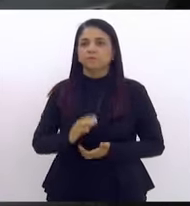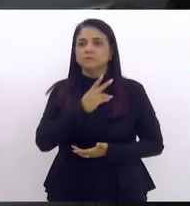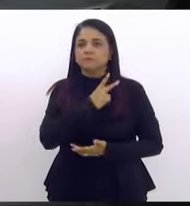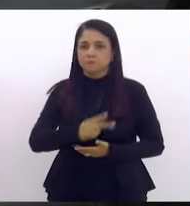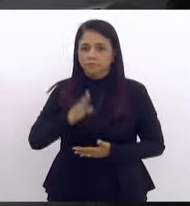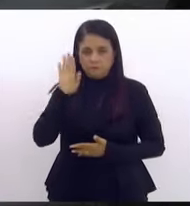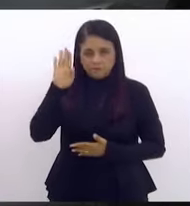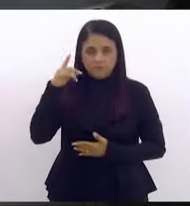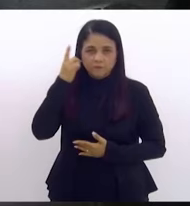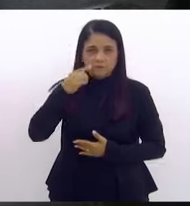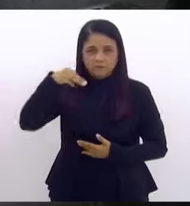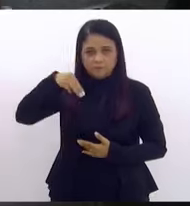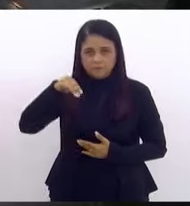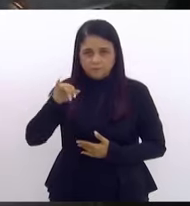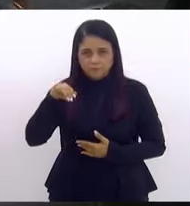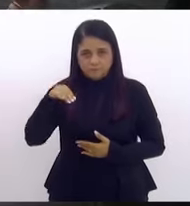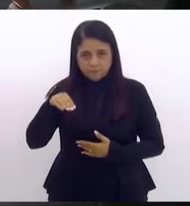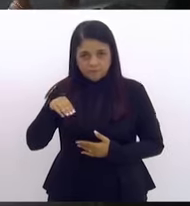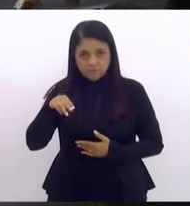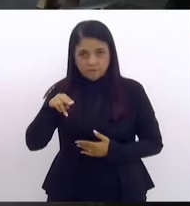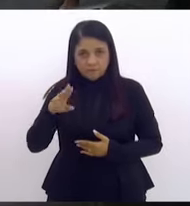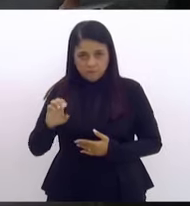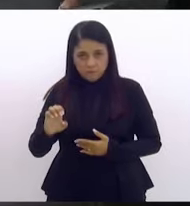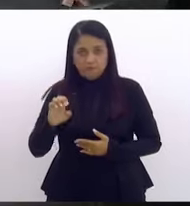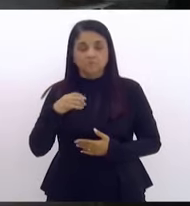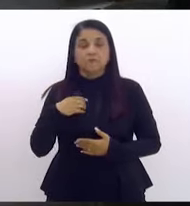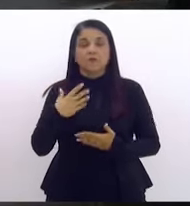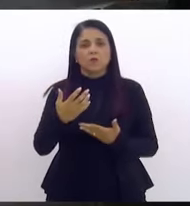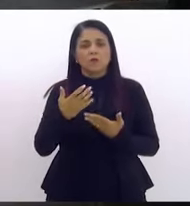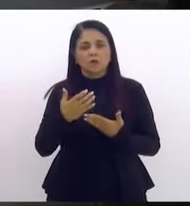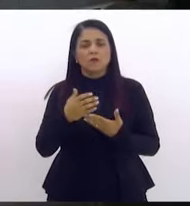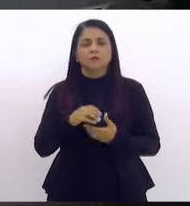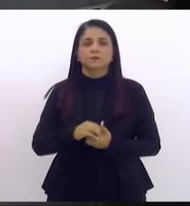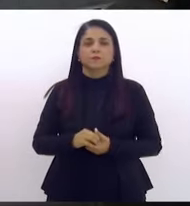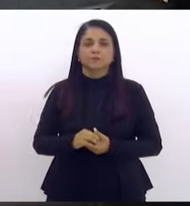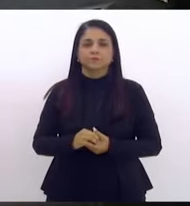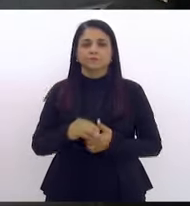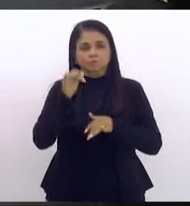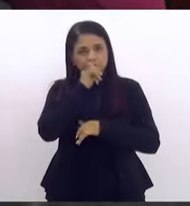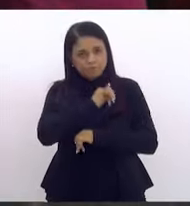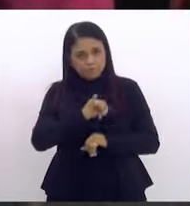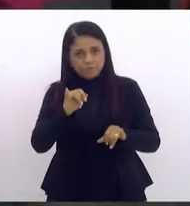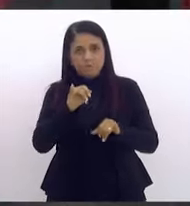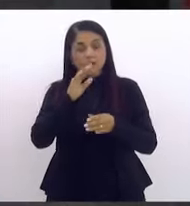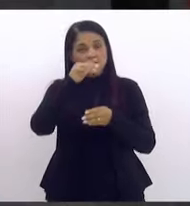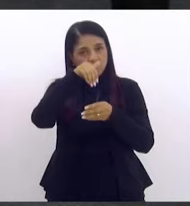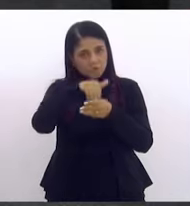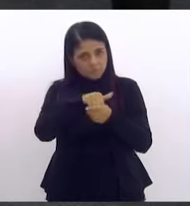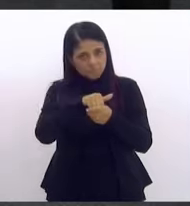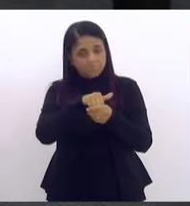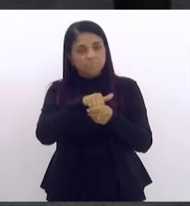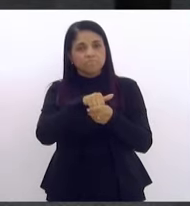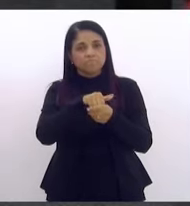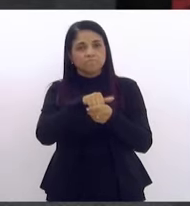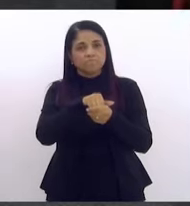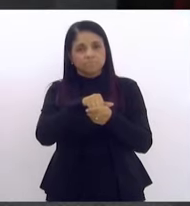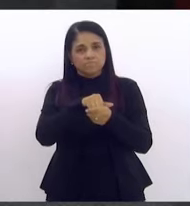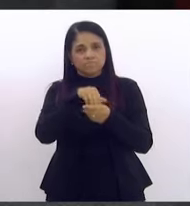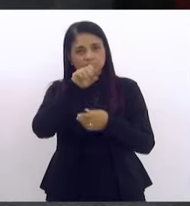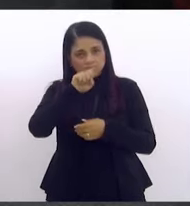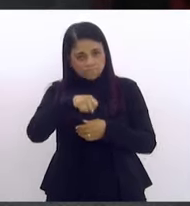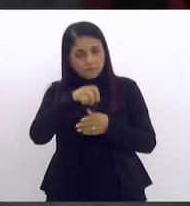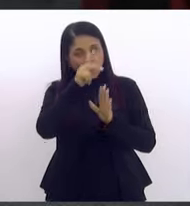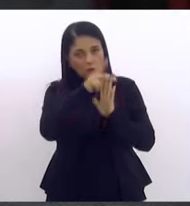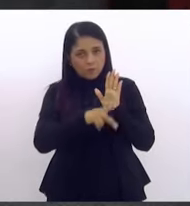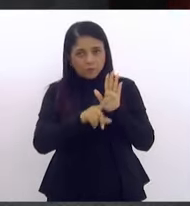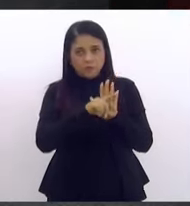Mink. Então, queria aqui declarar que votei favoravelmente ao